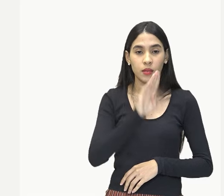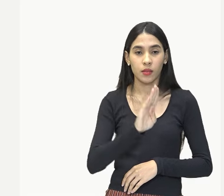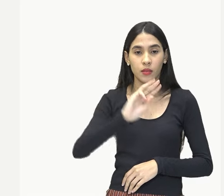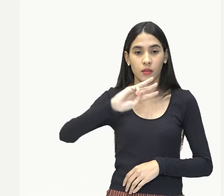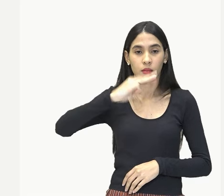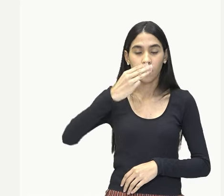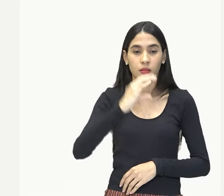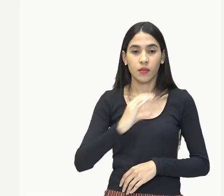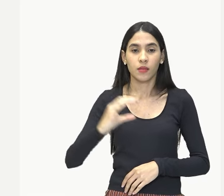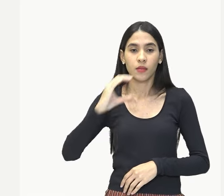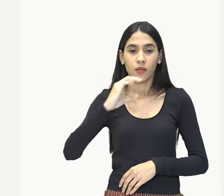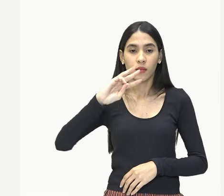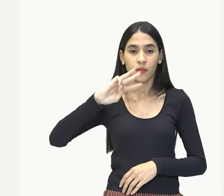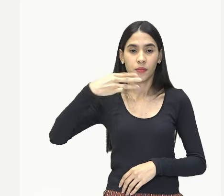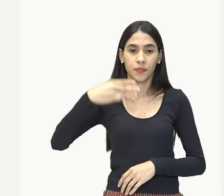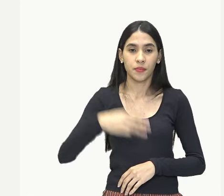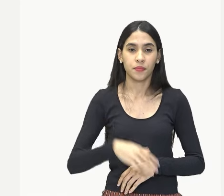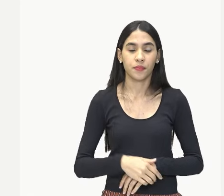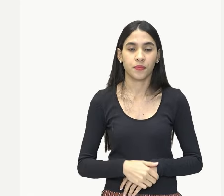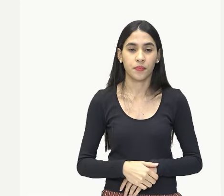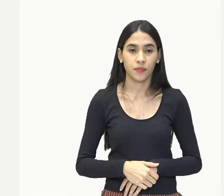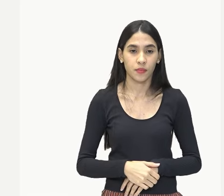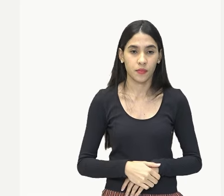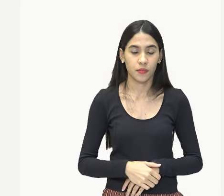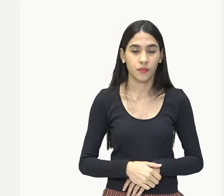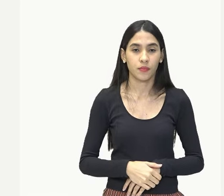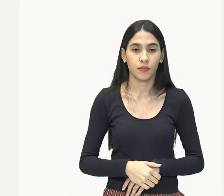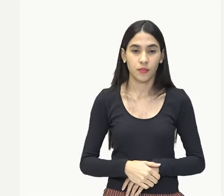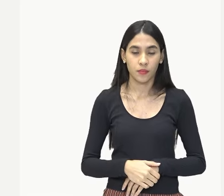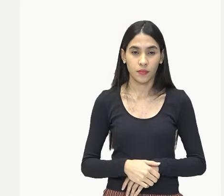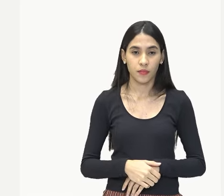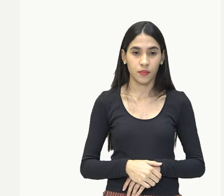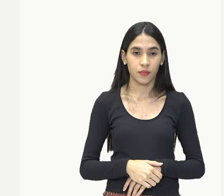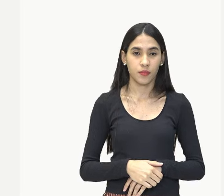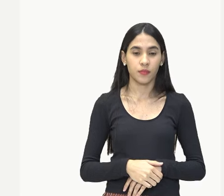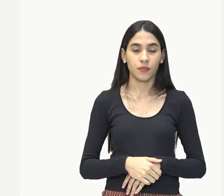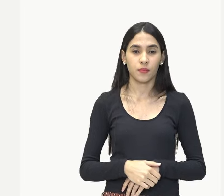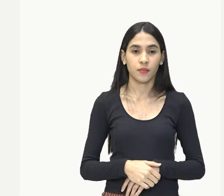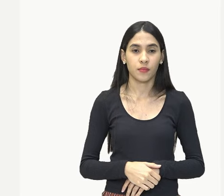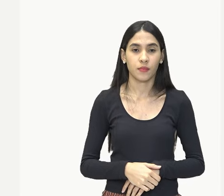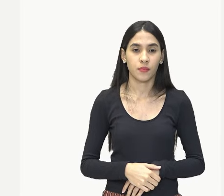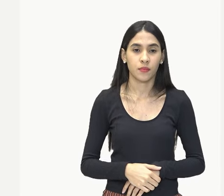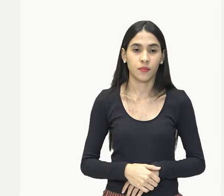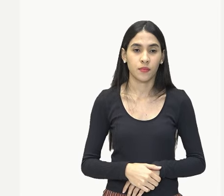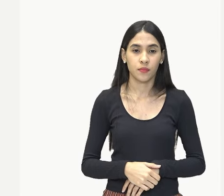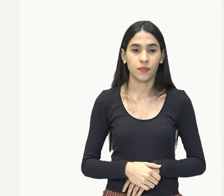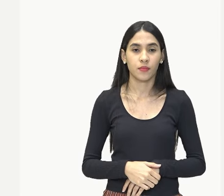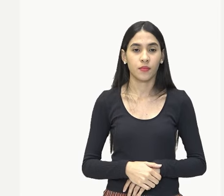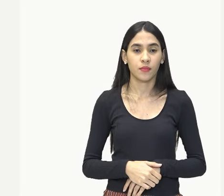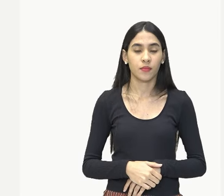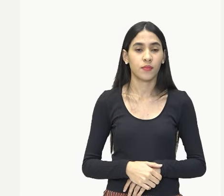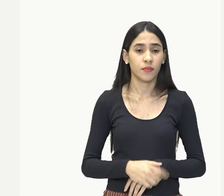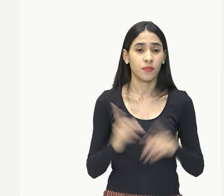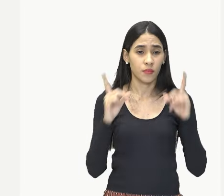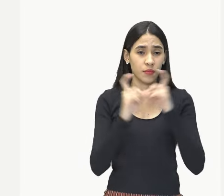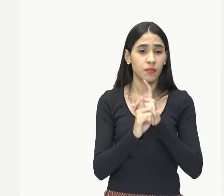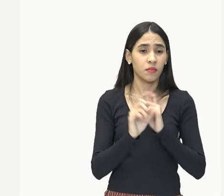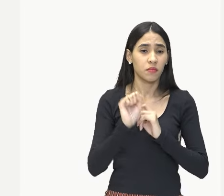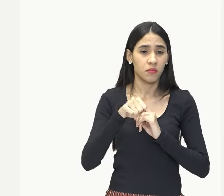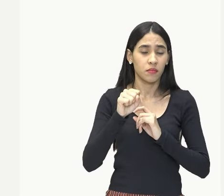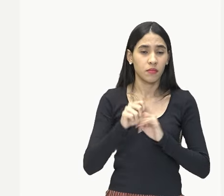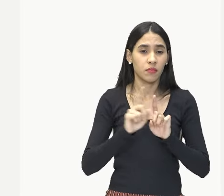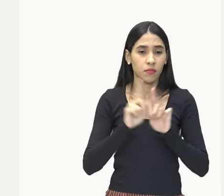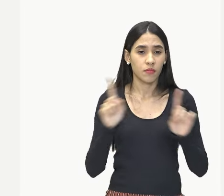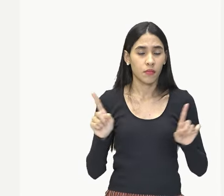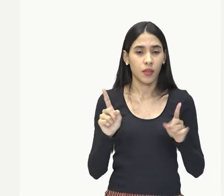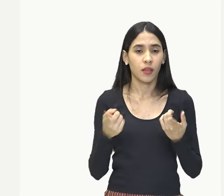8a, ela é 8a sétima, b ao cubo e c ao cubo. É trabalhoso? Um pouquinho. Mas